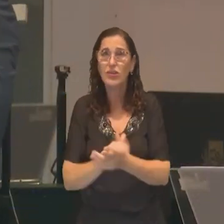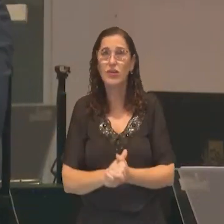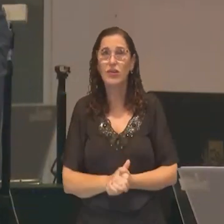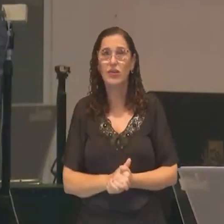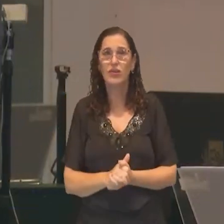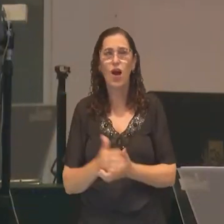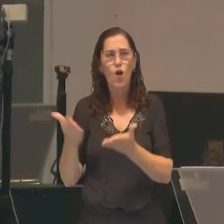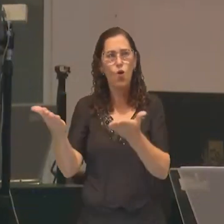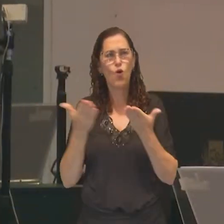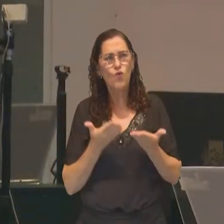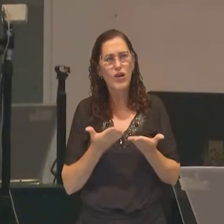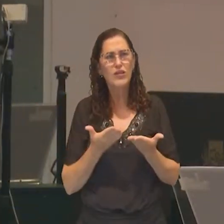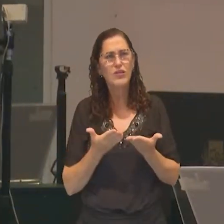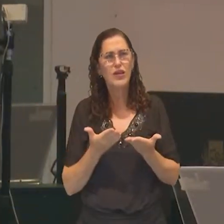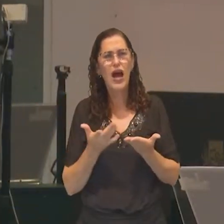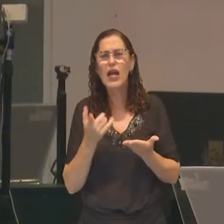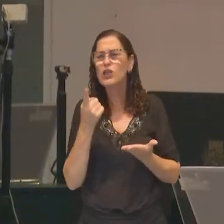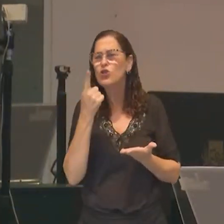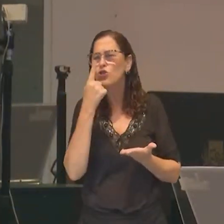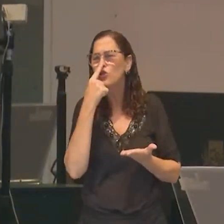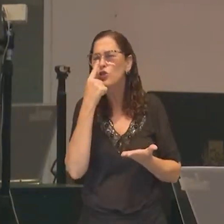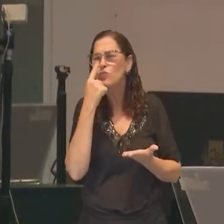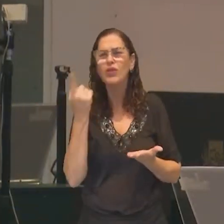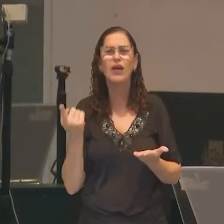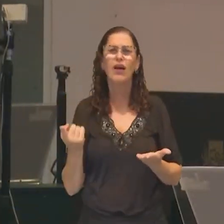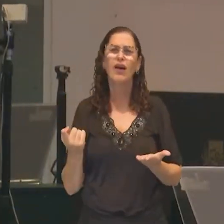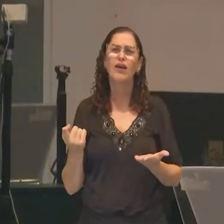É um convite, portanto, à intimidade.